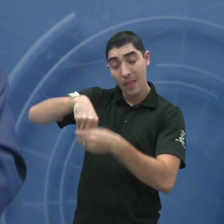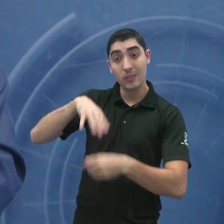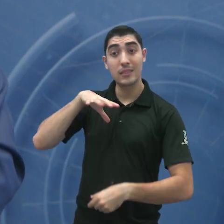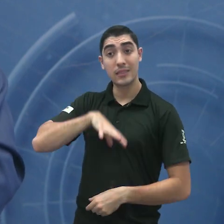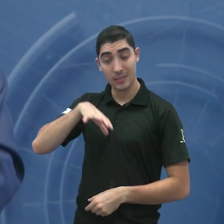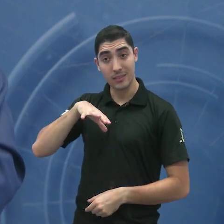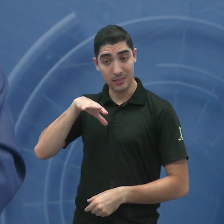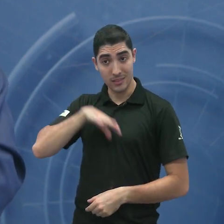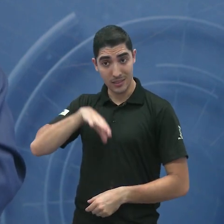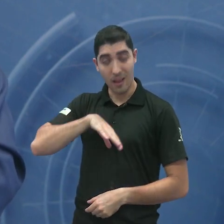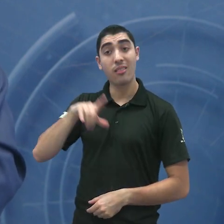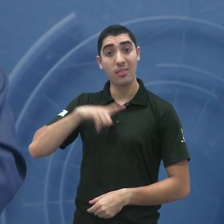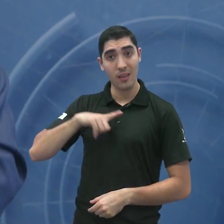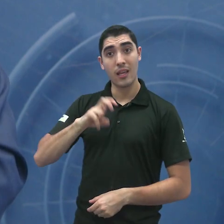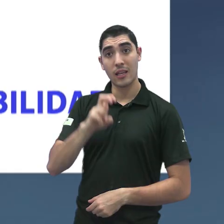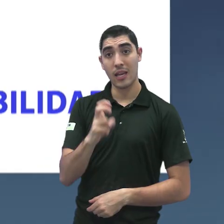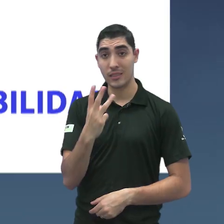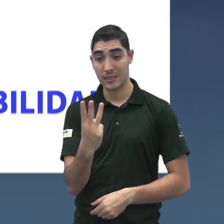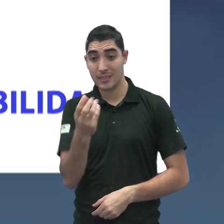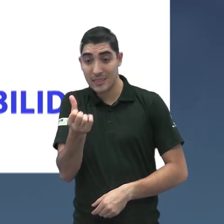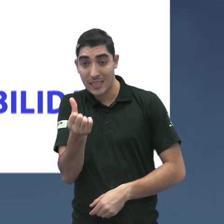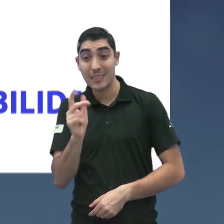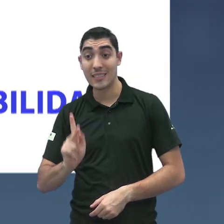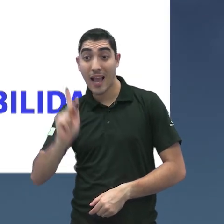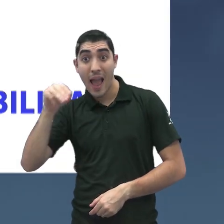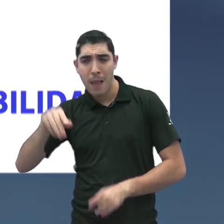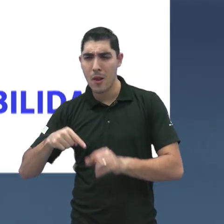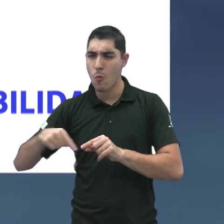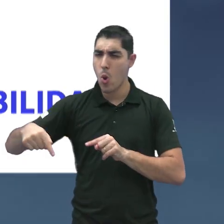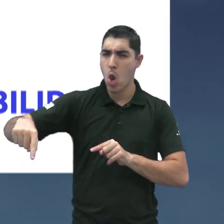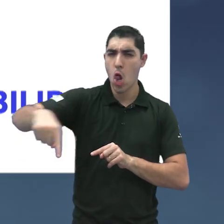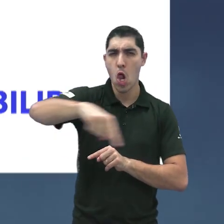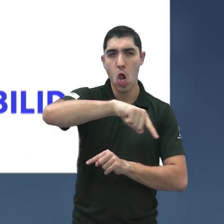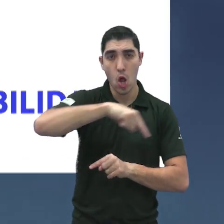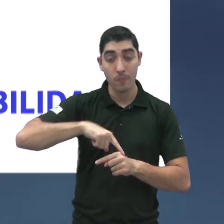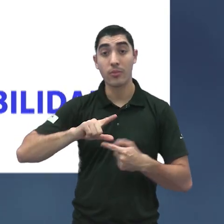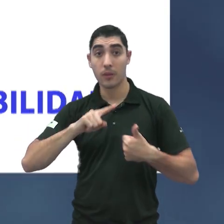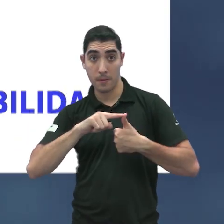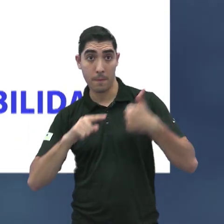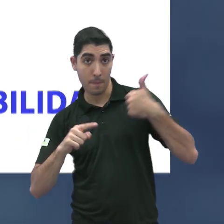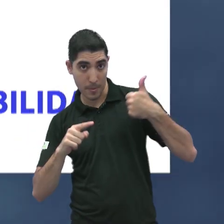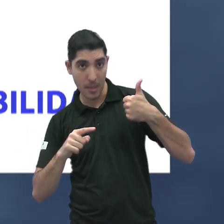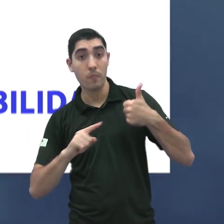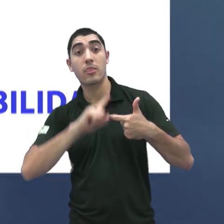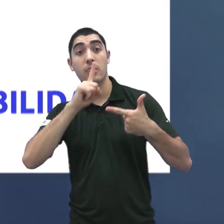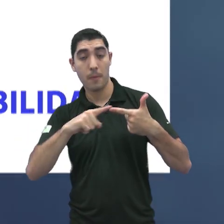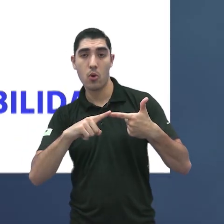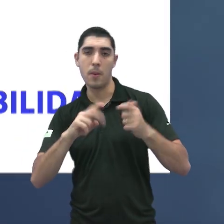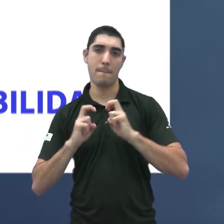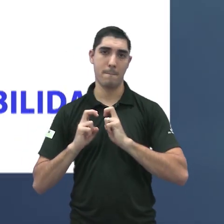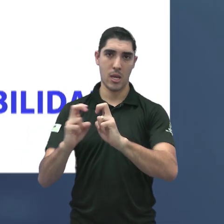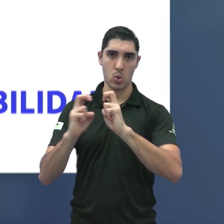com 536 quilômetros de linhas em operação, gente. Na sequência, aparece o metrô